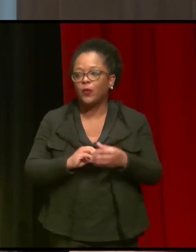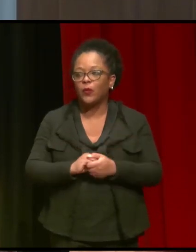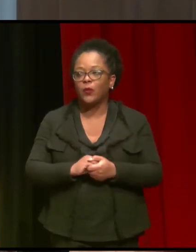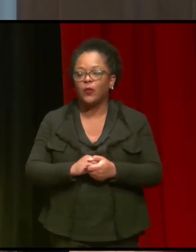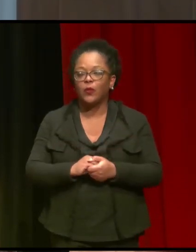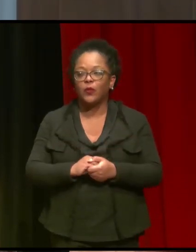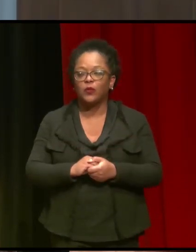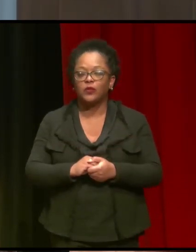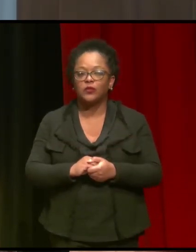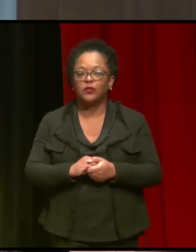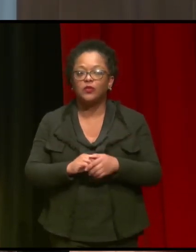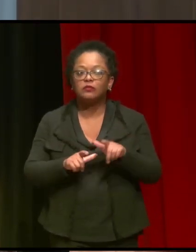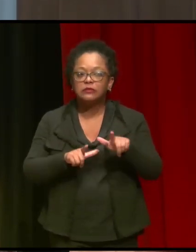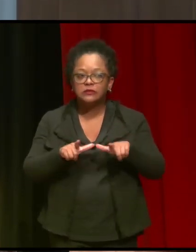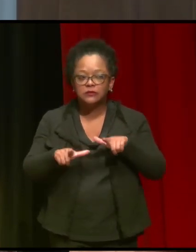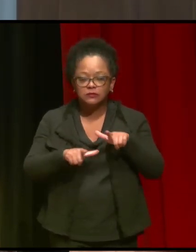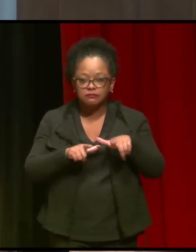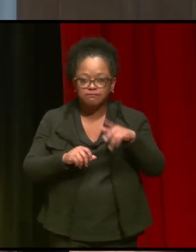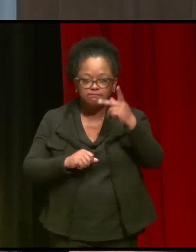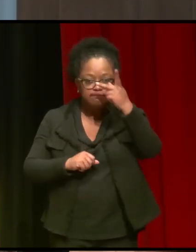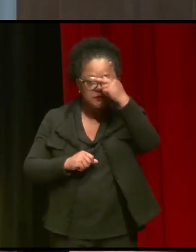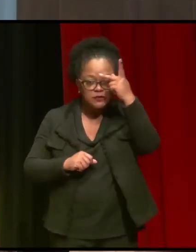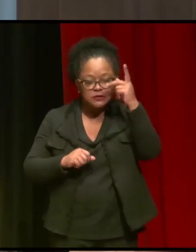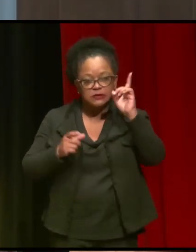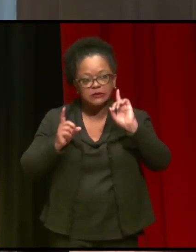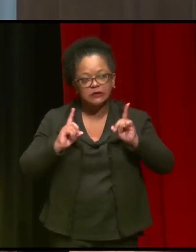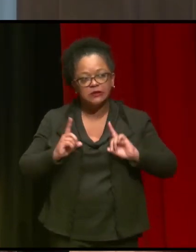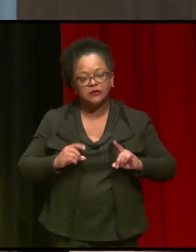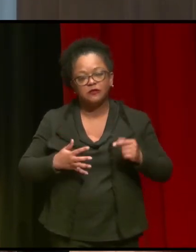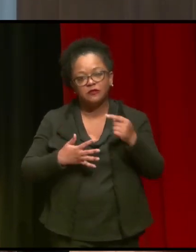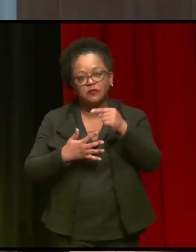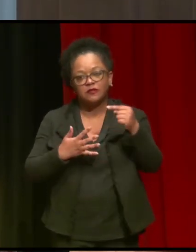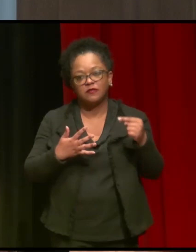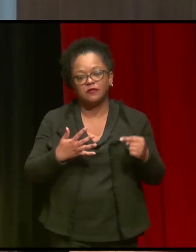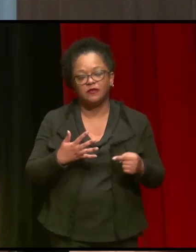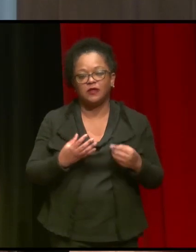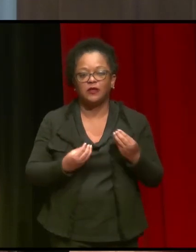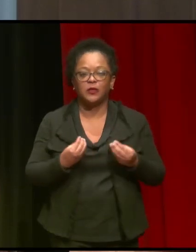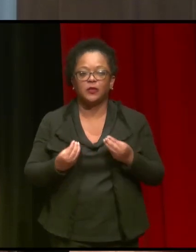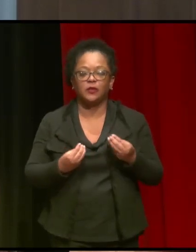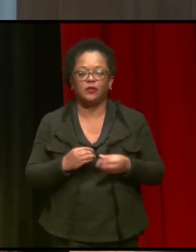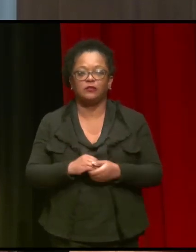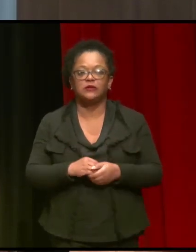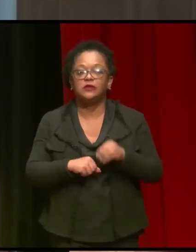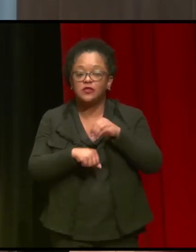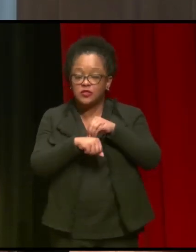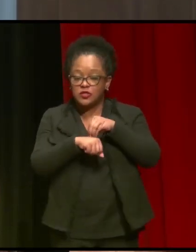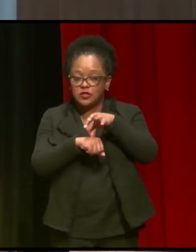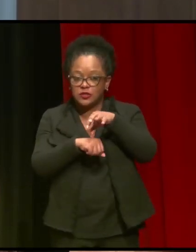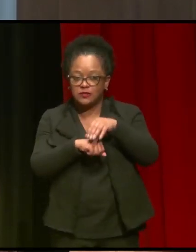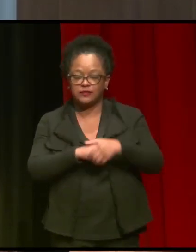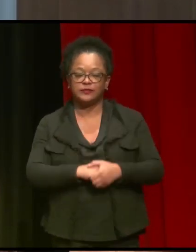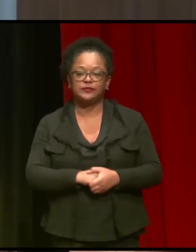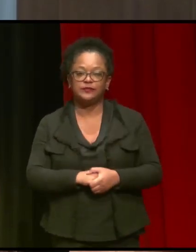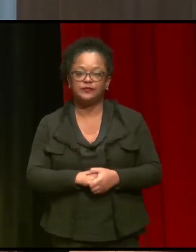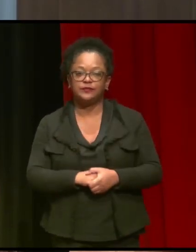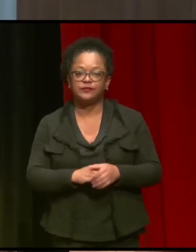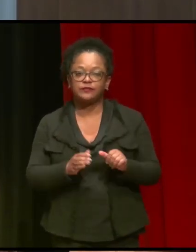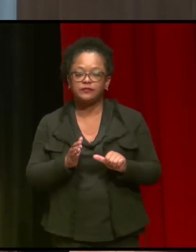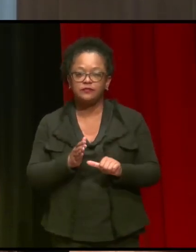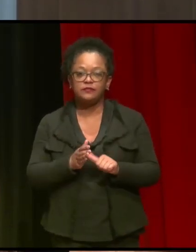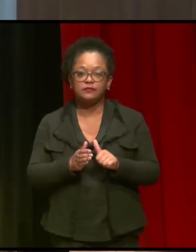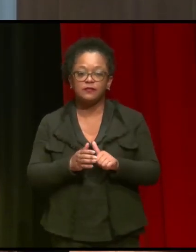com deficiência em geral? Tá? Eu tenho assim, quatro coisinhas que a gente tem que fazer. A primeira é você ler isso